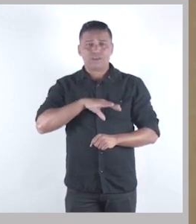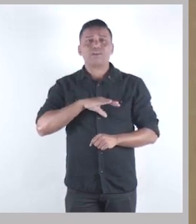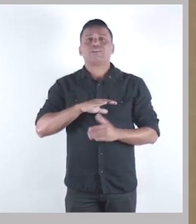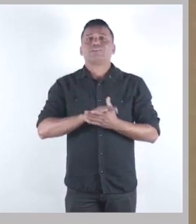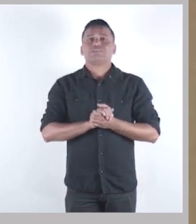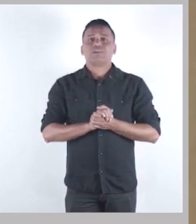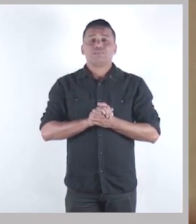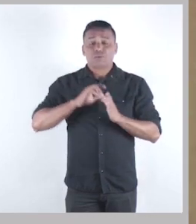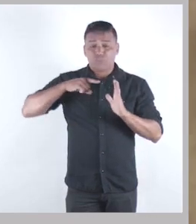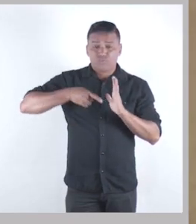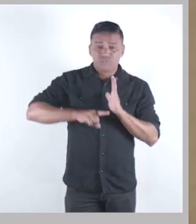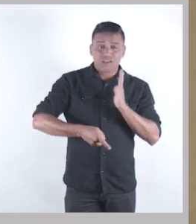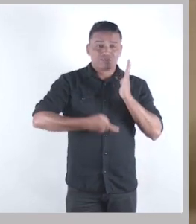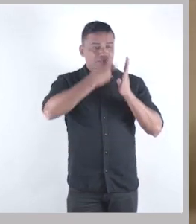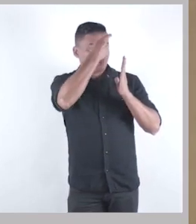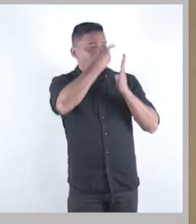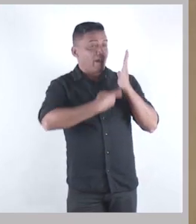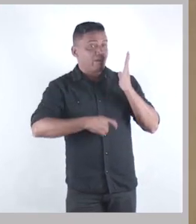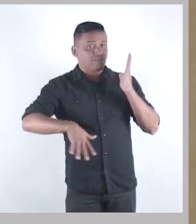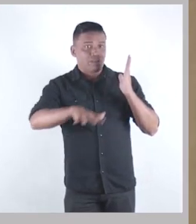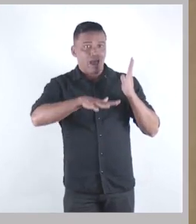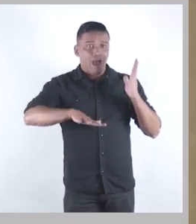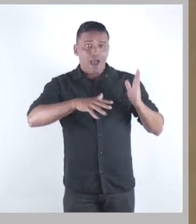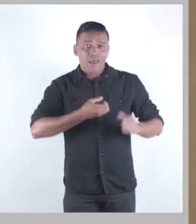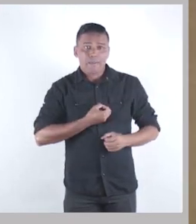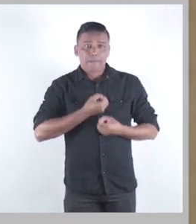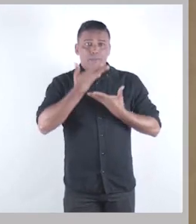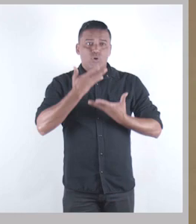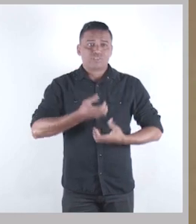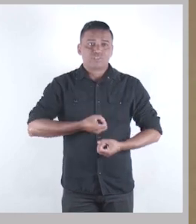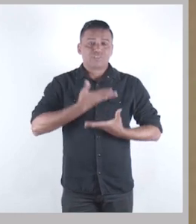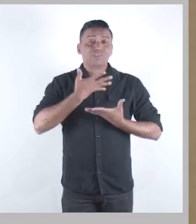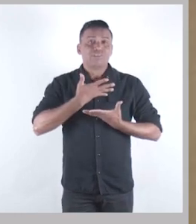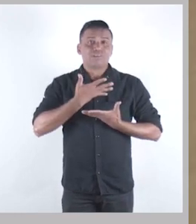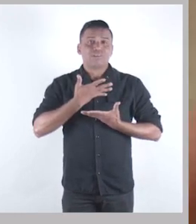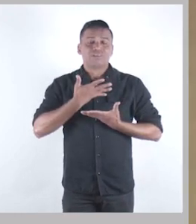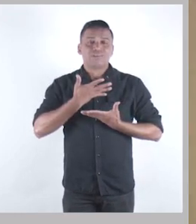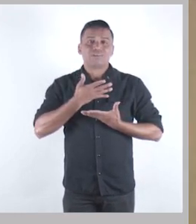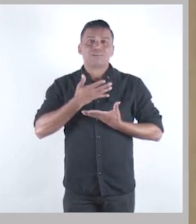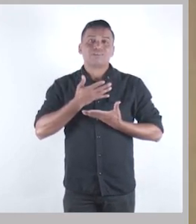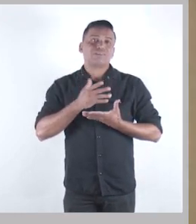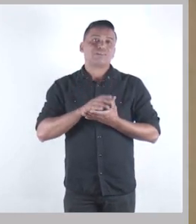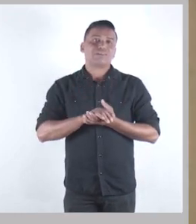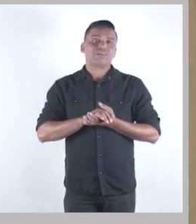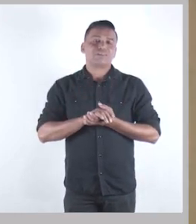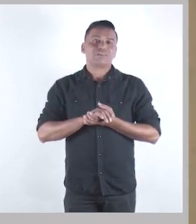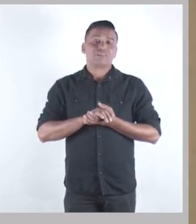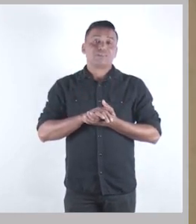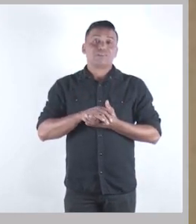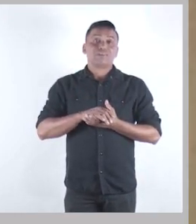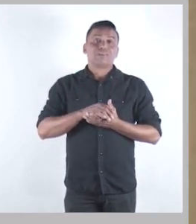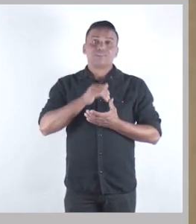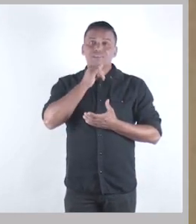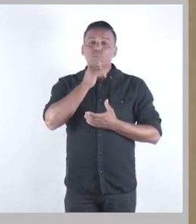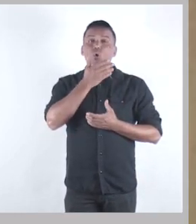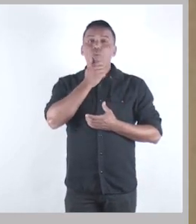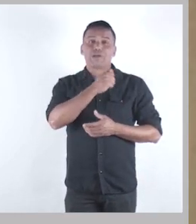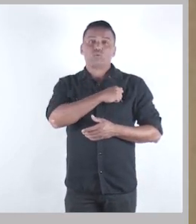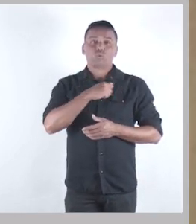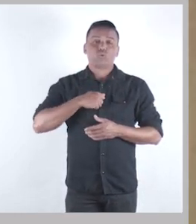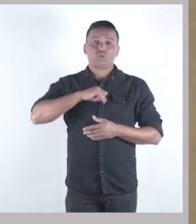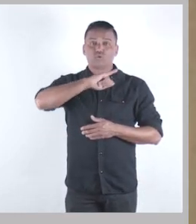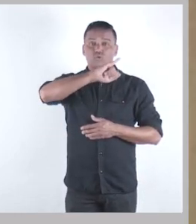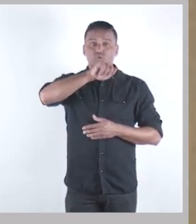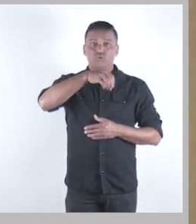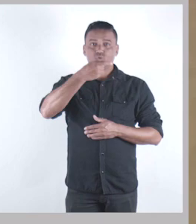mergulhando em alguns textos poéticos de poetas portugueses como João de Deus, não é? Alguns textos de